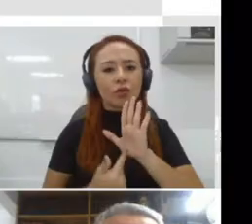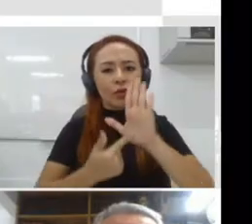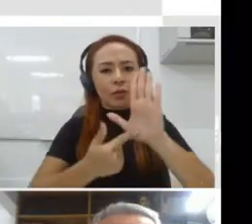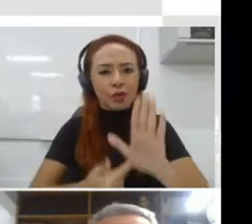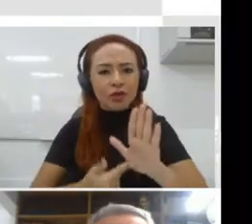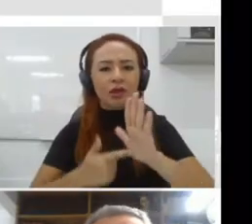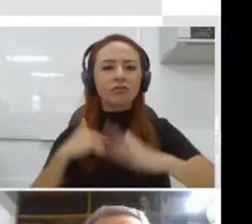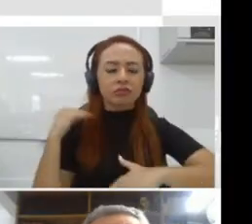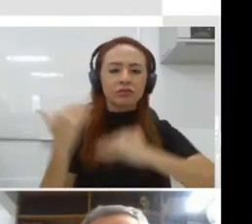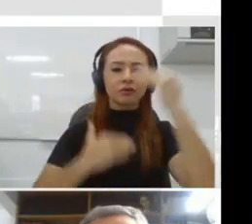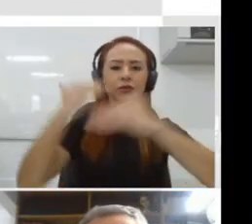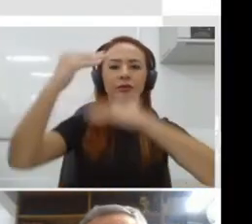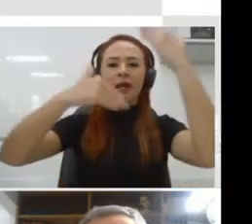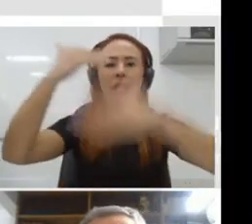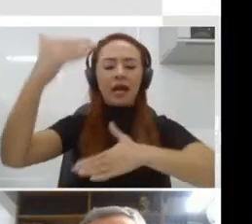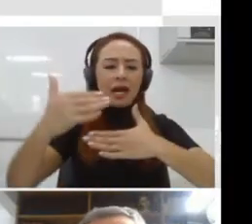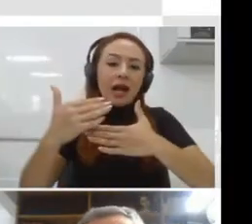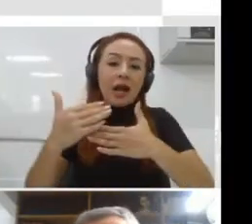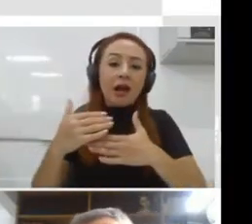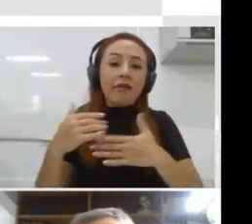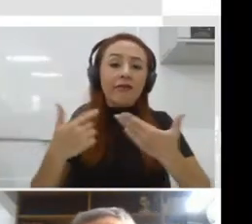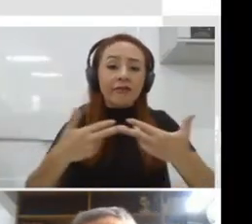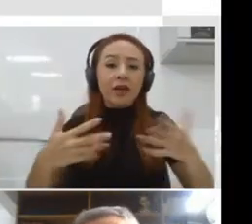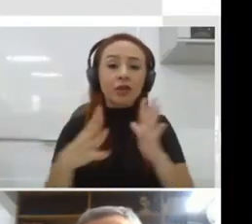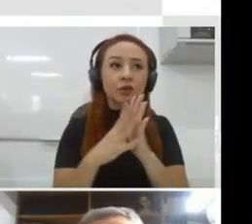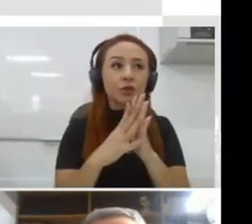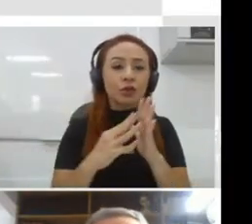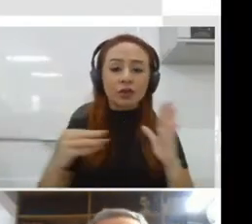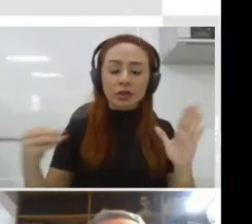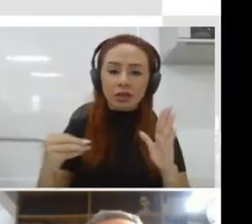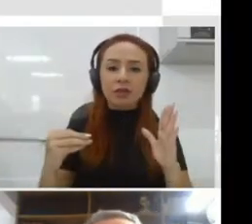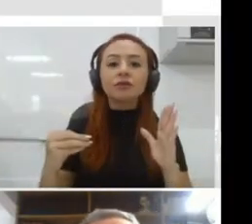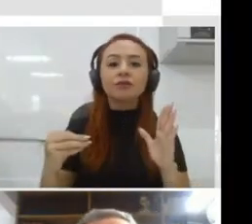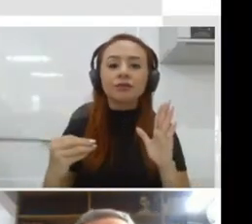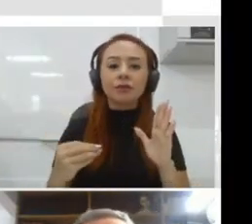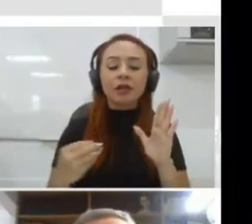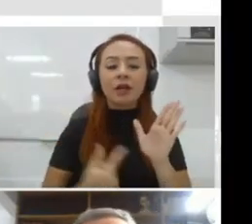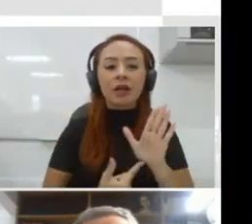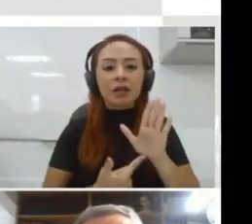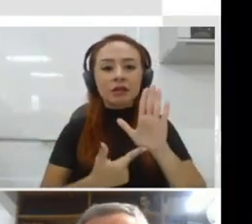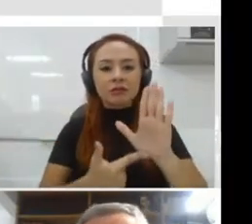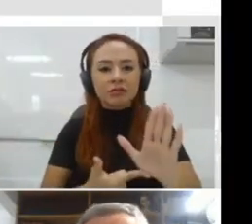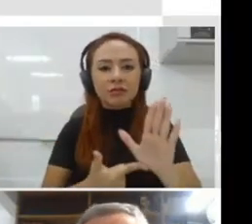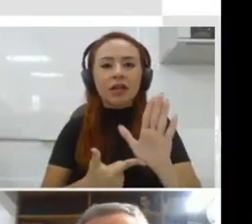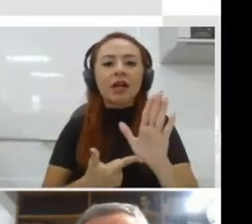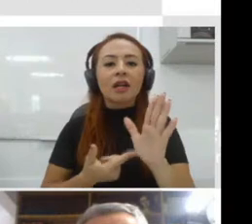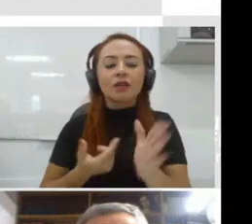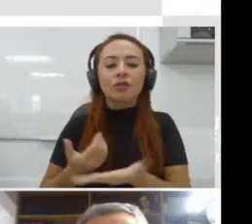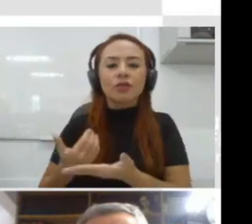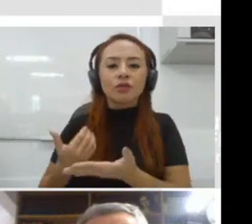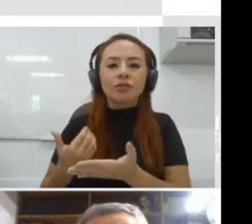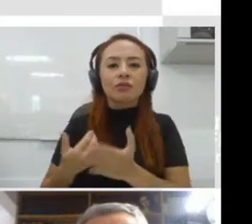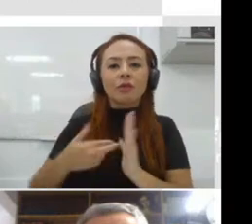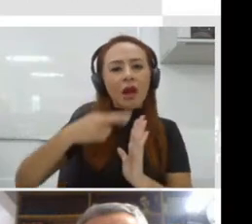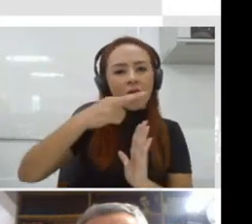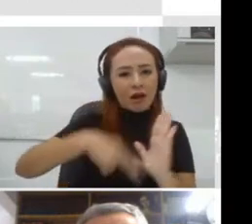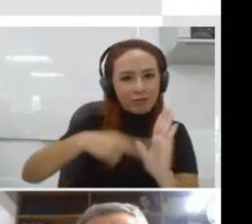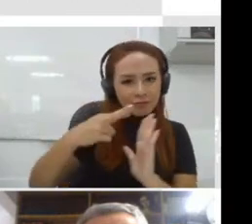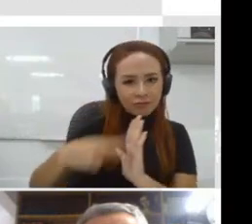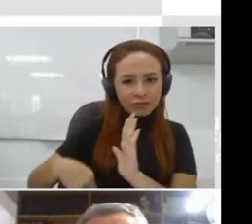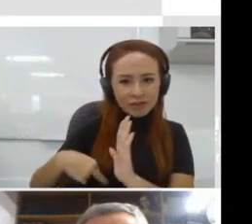superado as previsões dos modelos, esses modelos que são reportados, não é, nos 6 últimos relatórios do IPCC. O